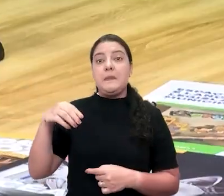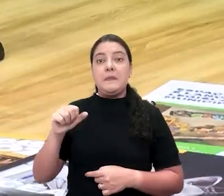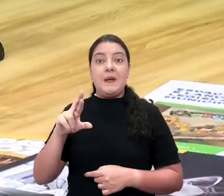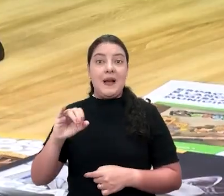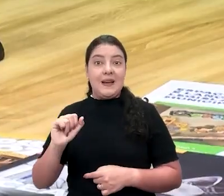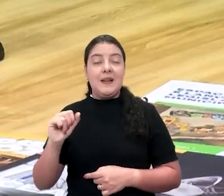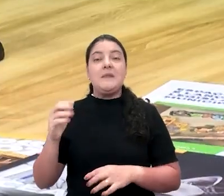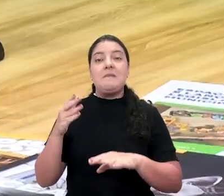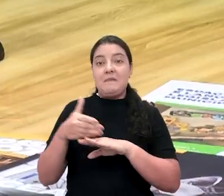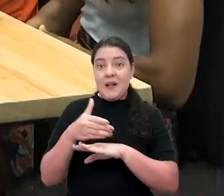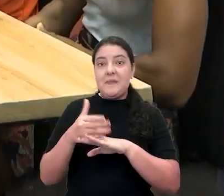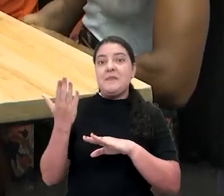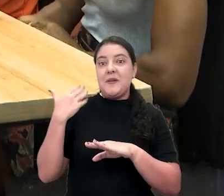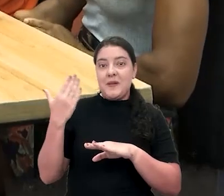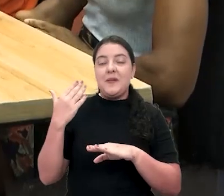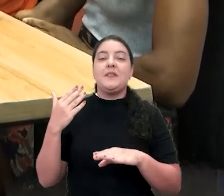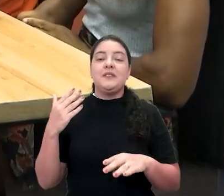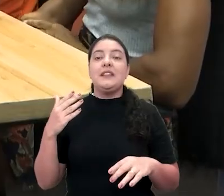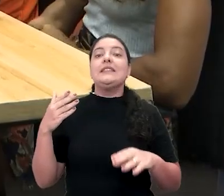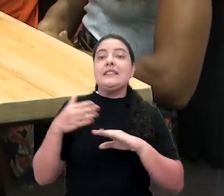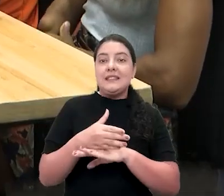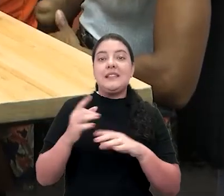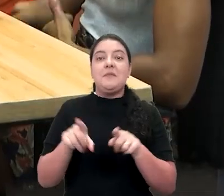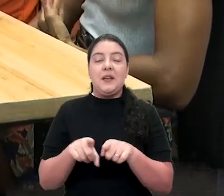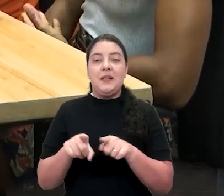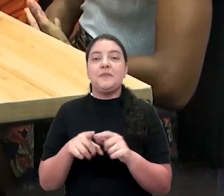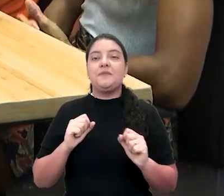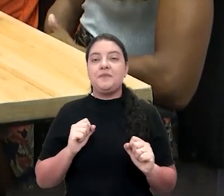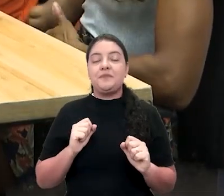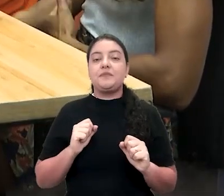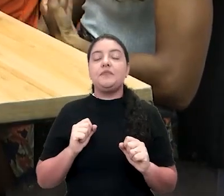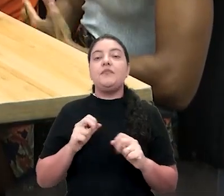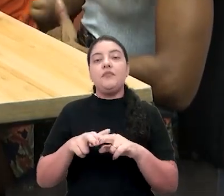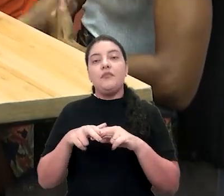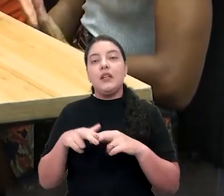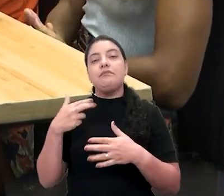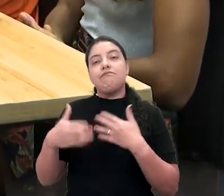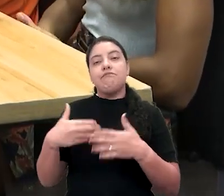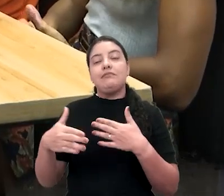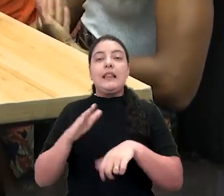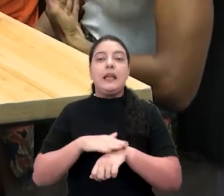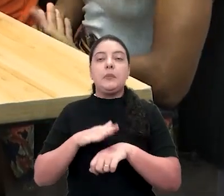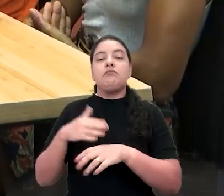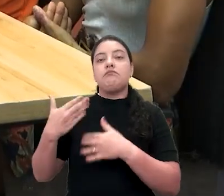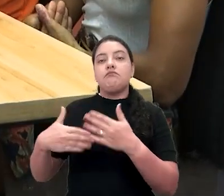A Maria, nossa Lembra da amiga Maria? Pronto, ela participou também. E aí, com isso, foi se passando o